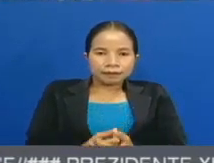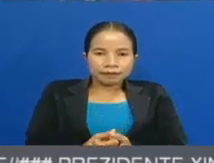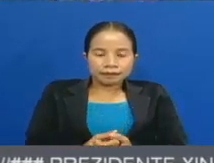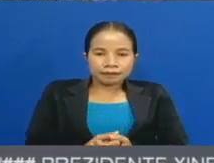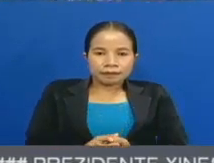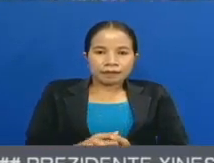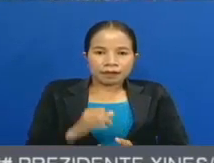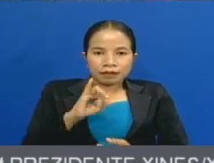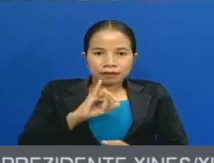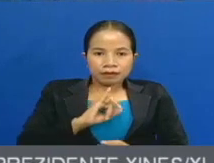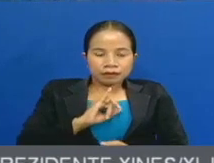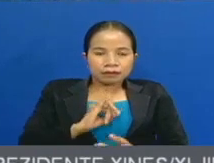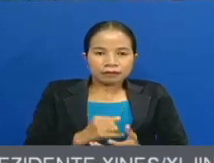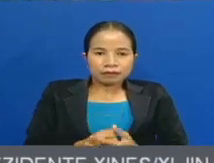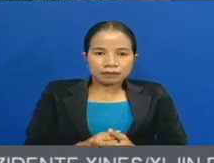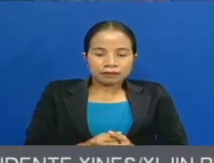que há o